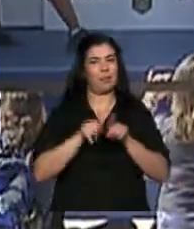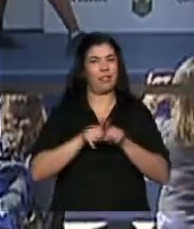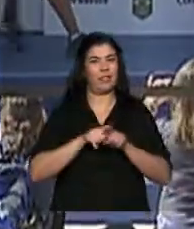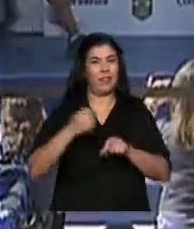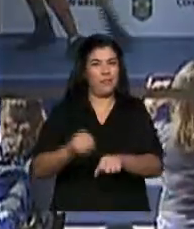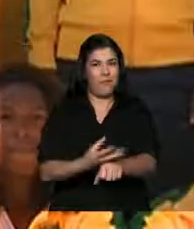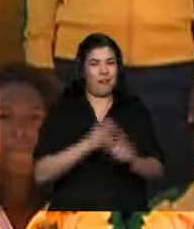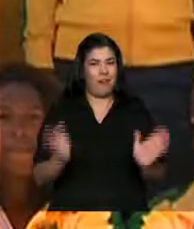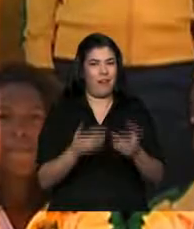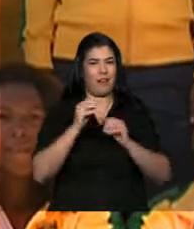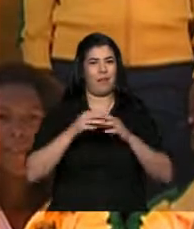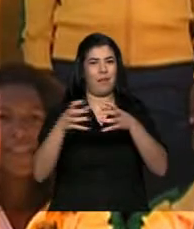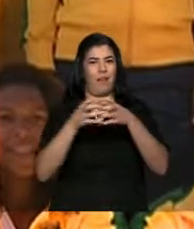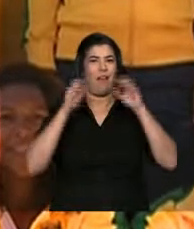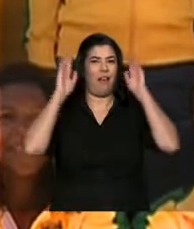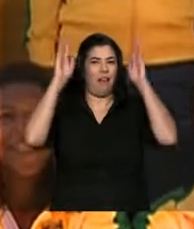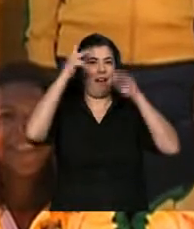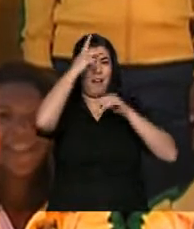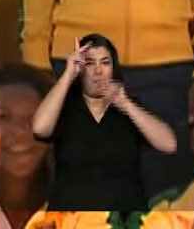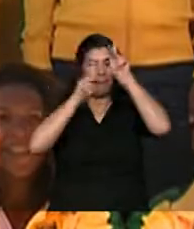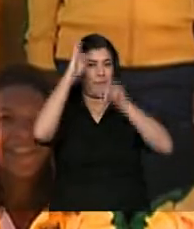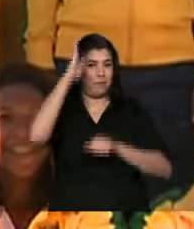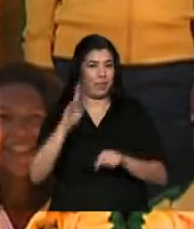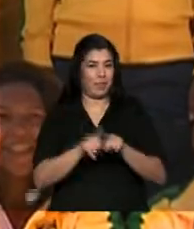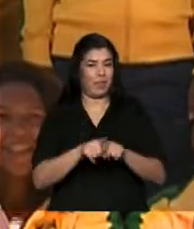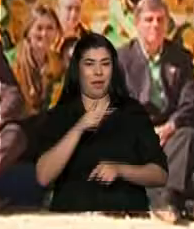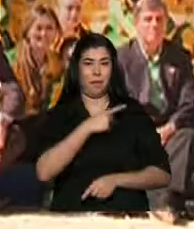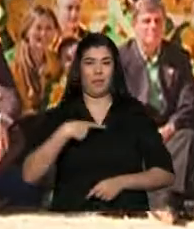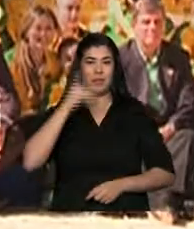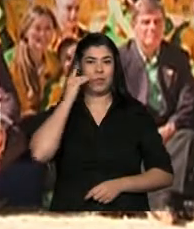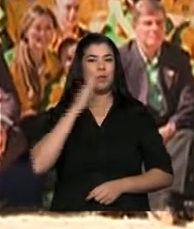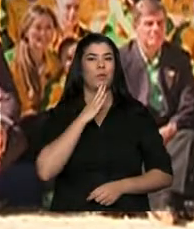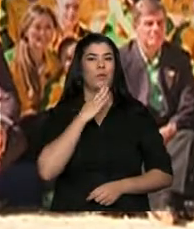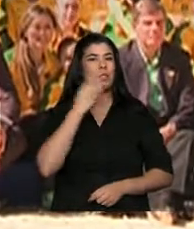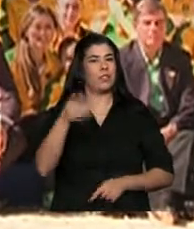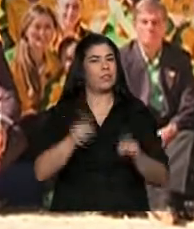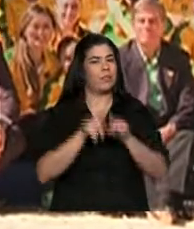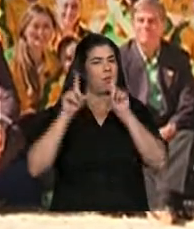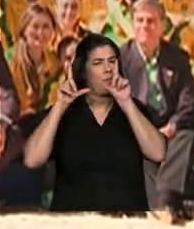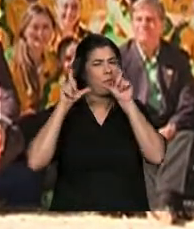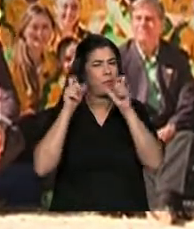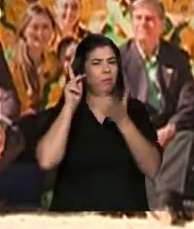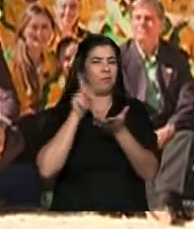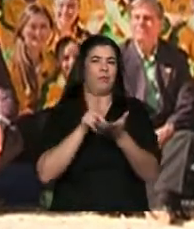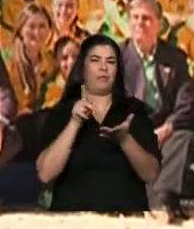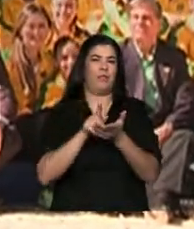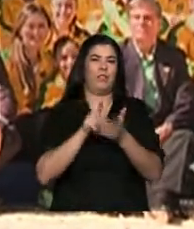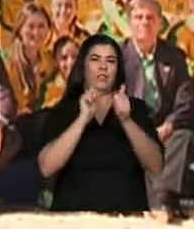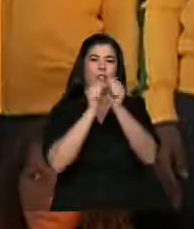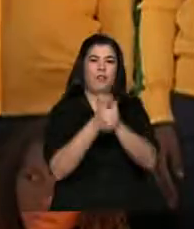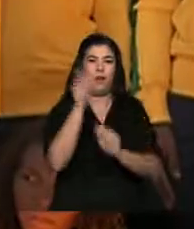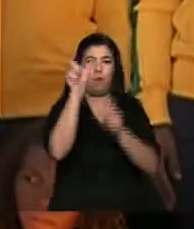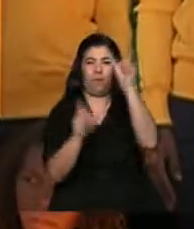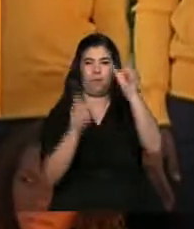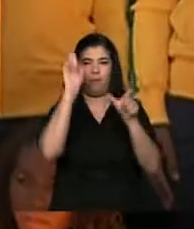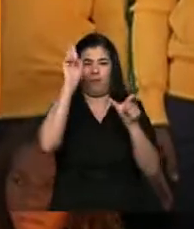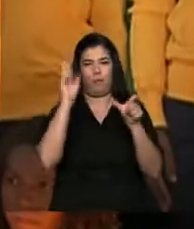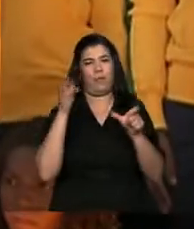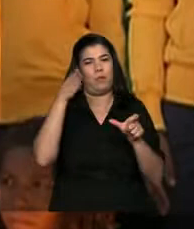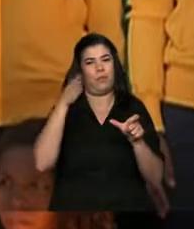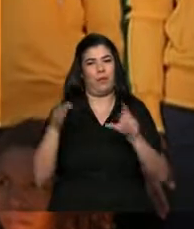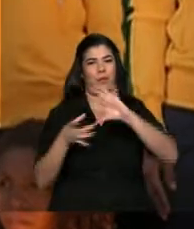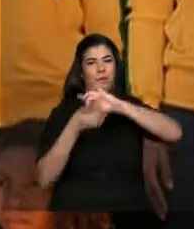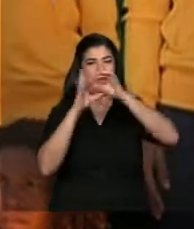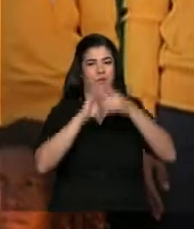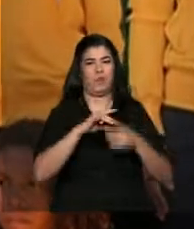torcida brasileira. A presidenta Dilma Rousseff conheceu o Ginga e posou para a foto oficial com atletas que vão participar dos